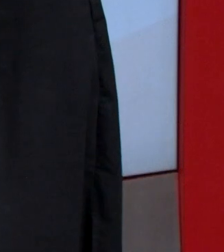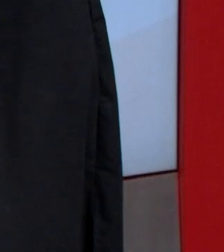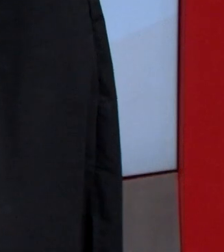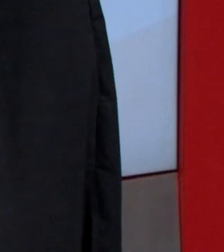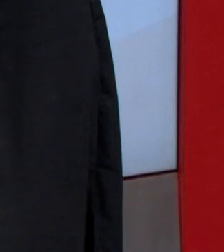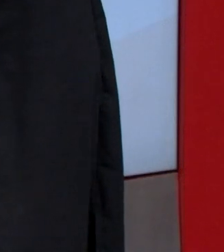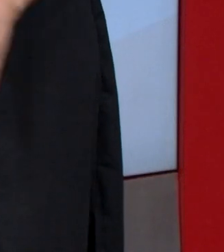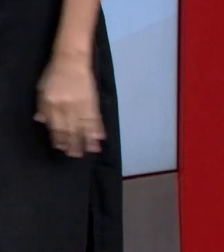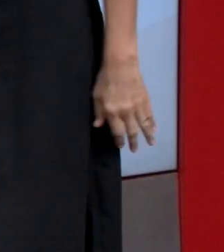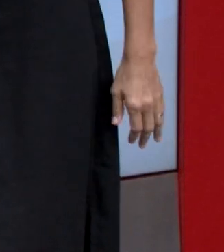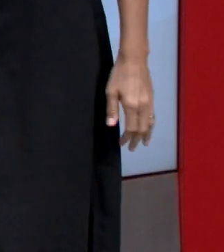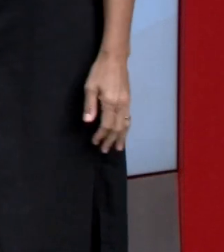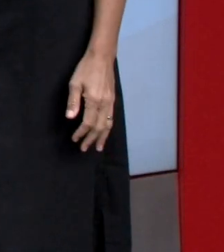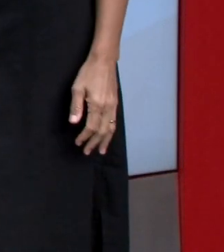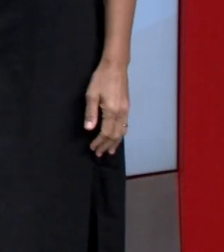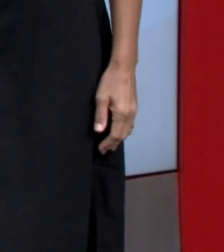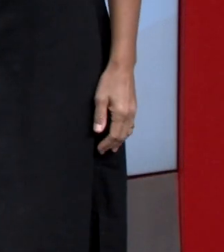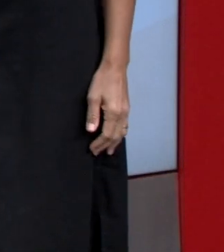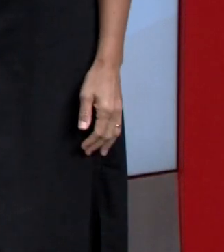arrebatar,